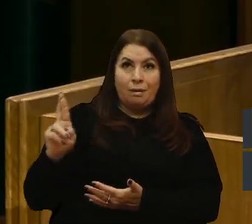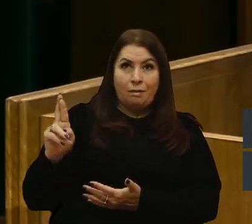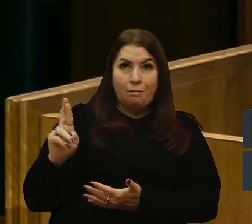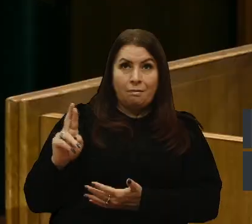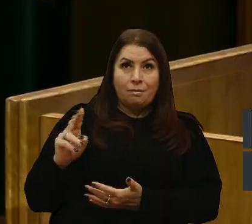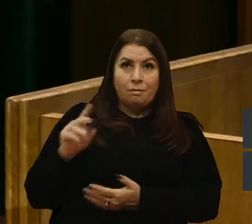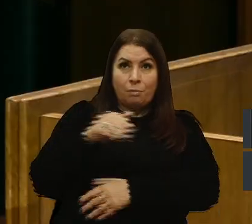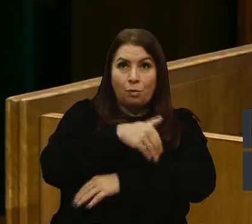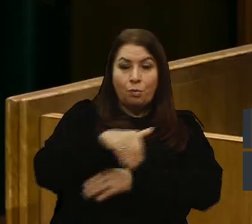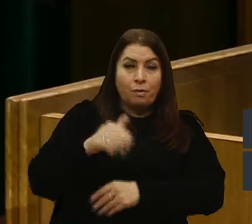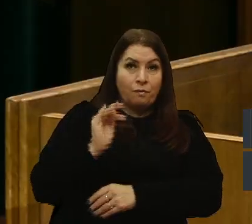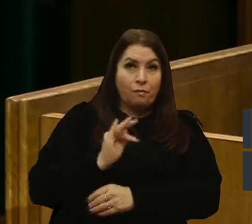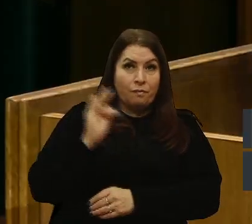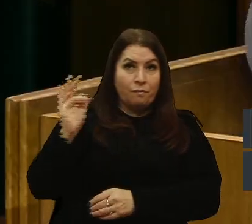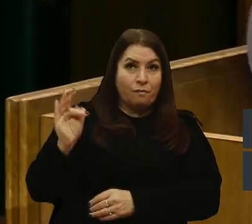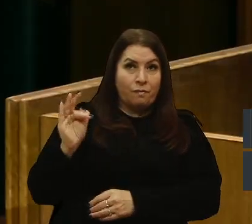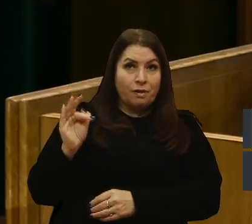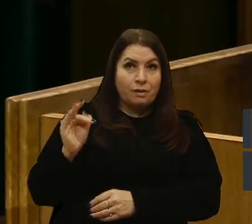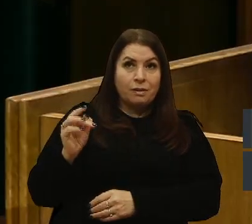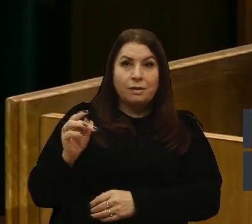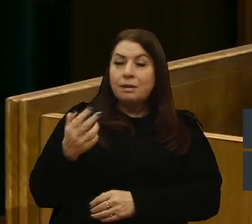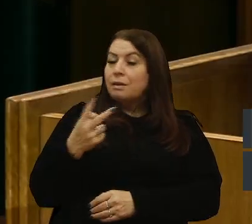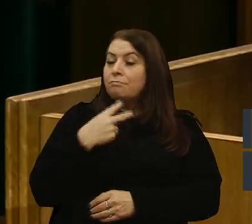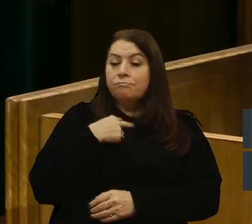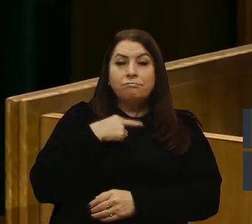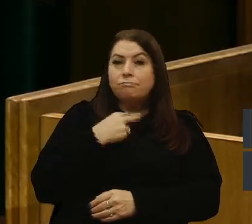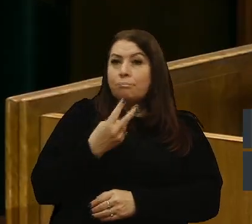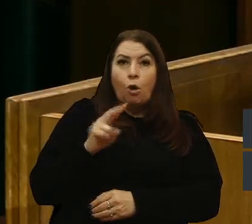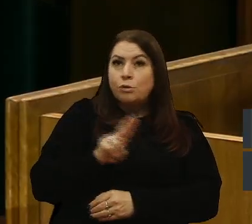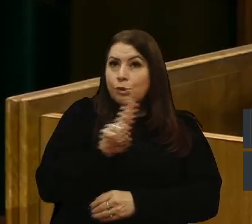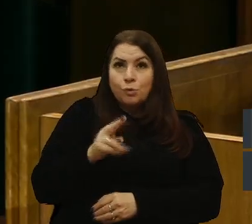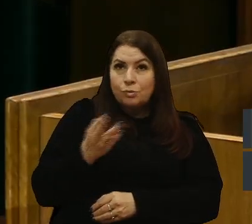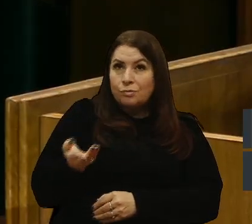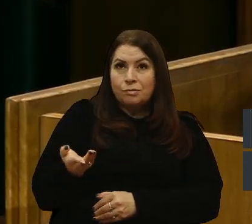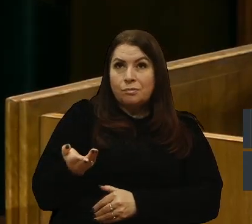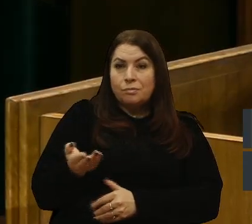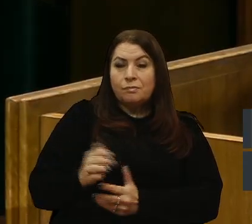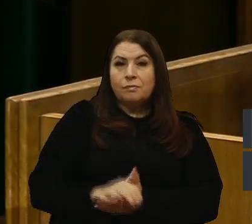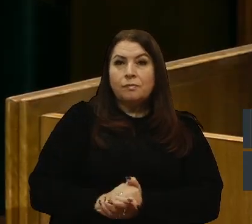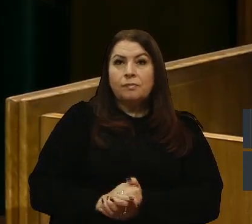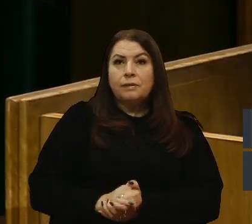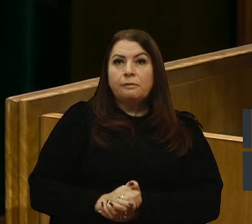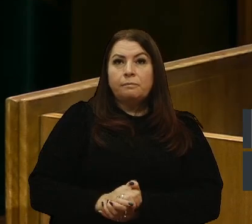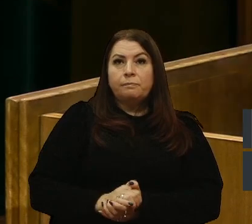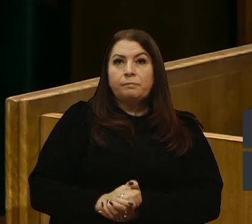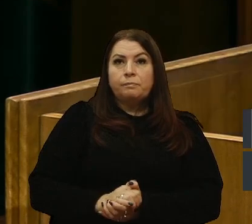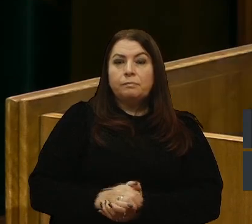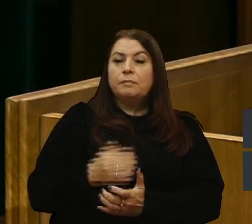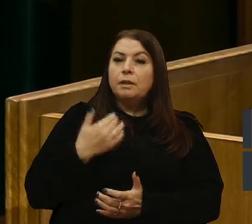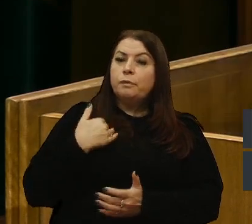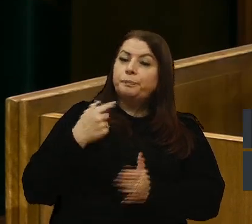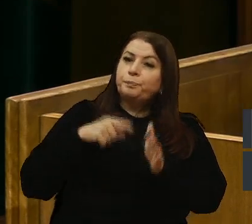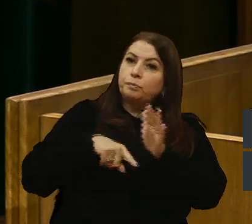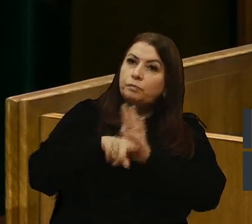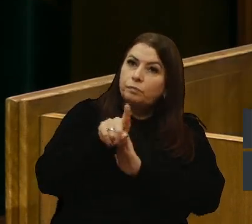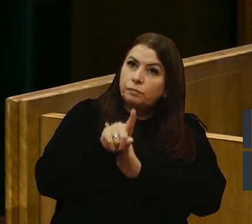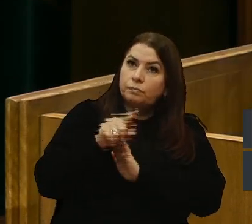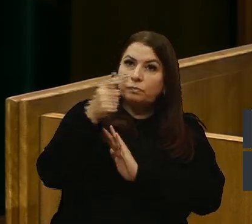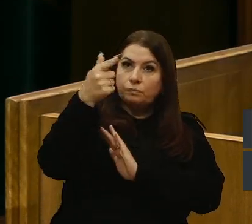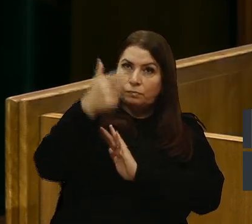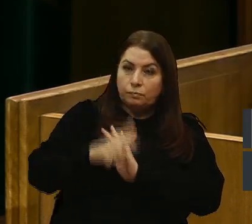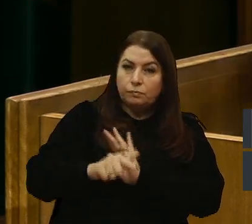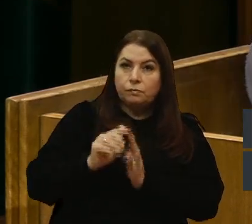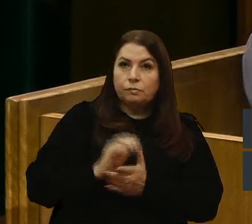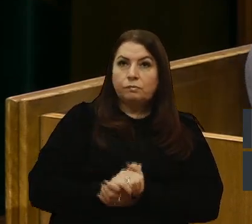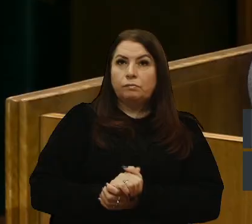rodovia federal, não deve ser utilizada. Eu pergunto mais uma